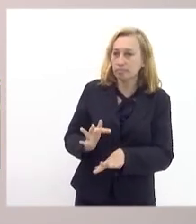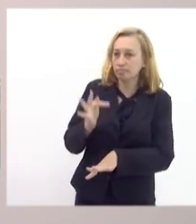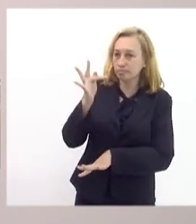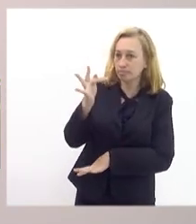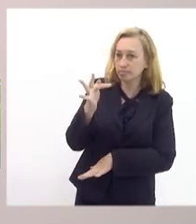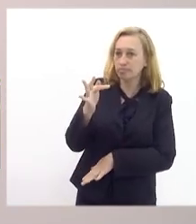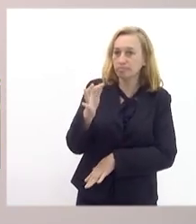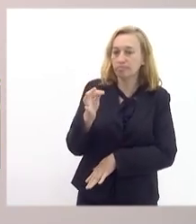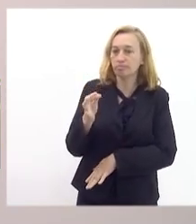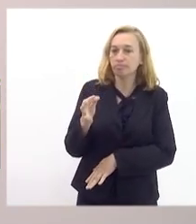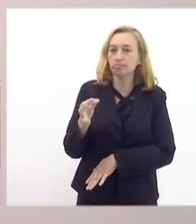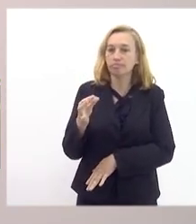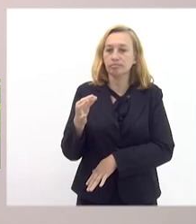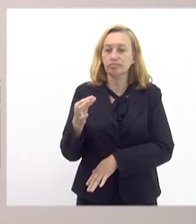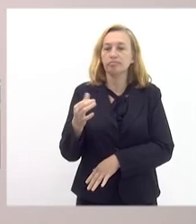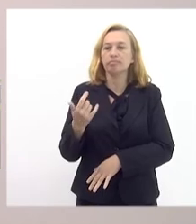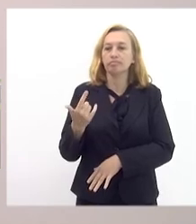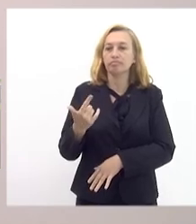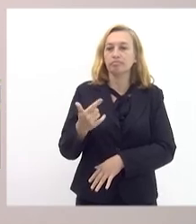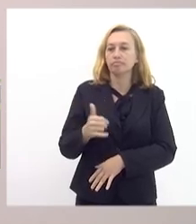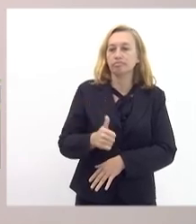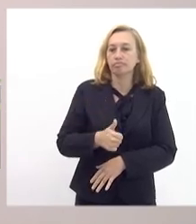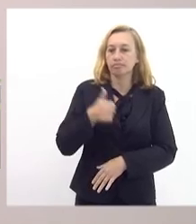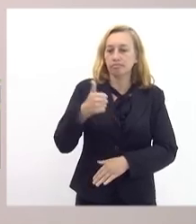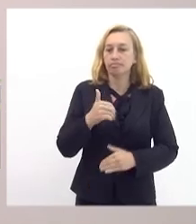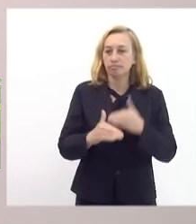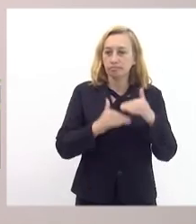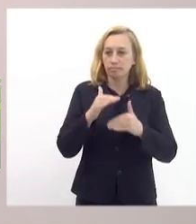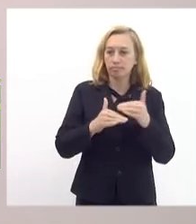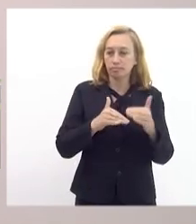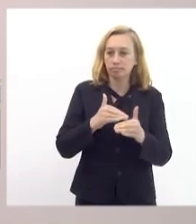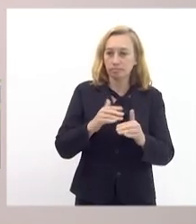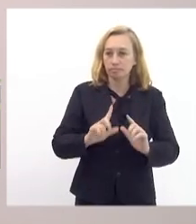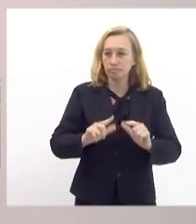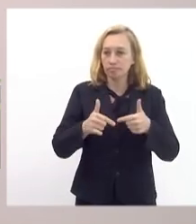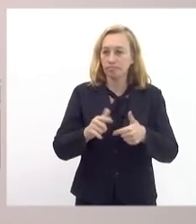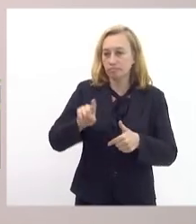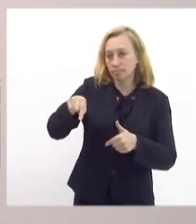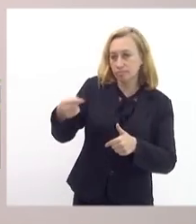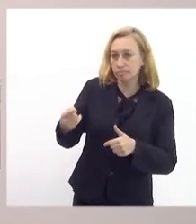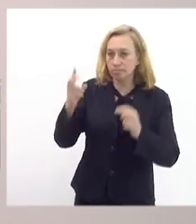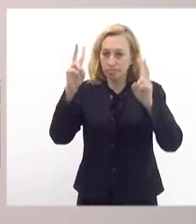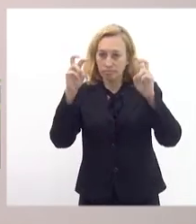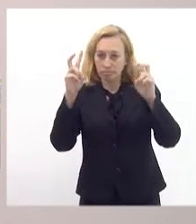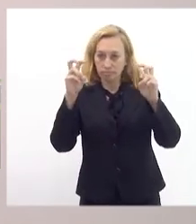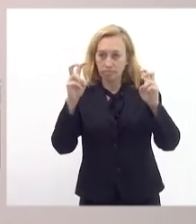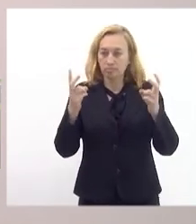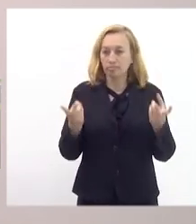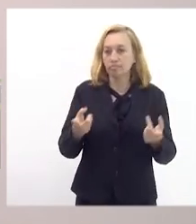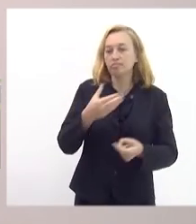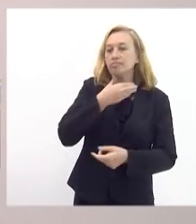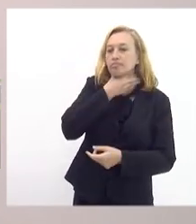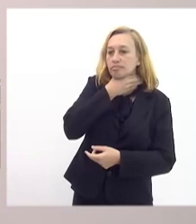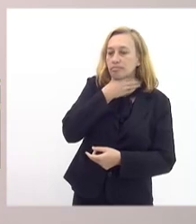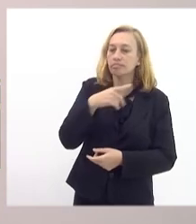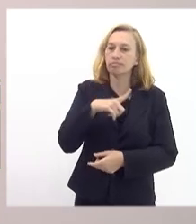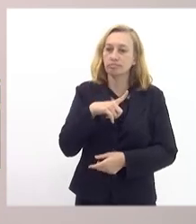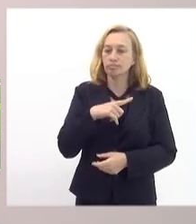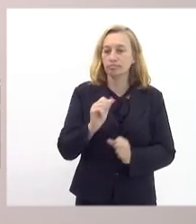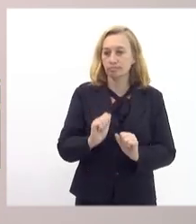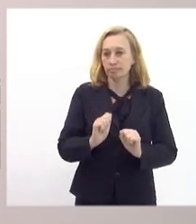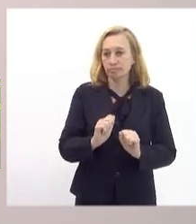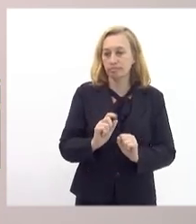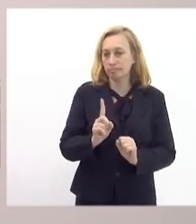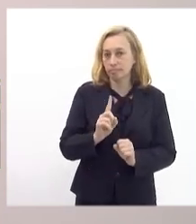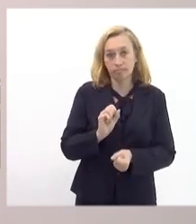frente a gente vai aí e manter e ter as condições para enfrentar outras questões as outras crises se a gente vier a ter o que a